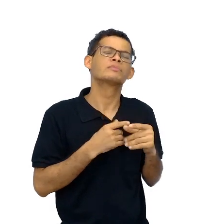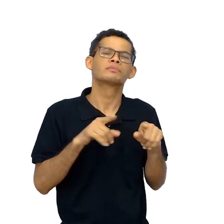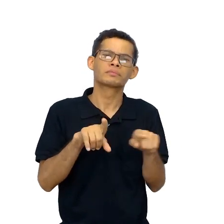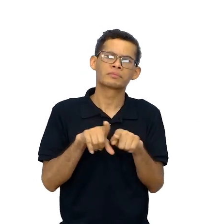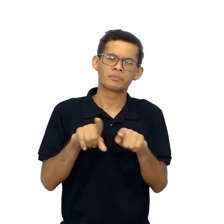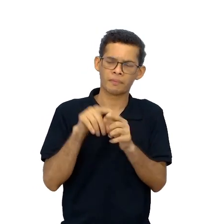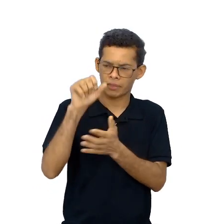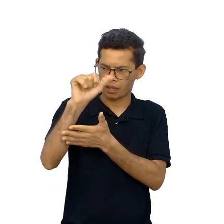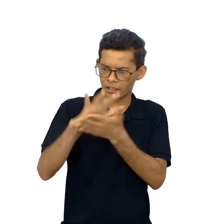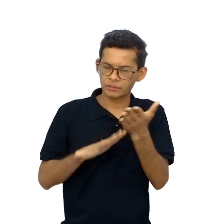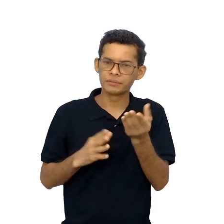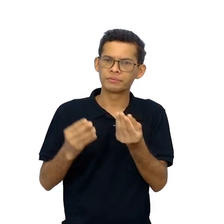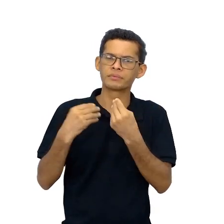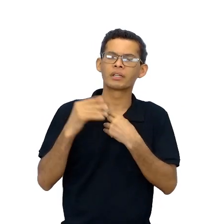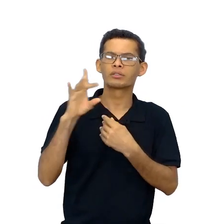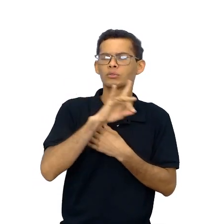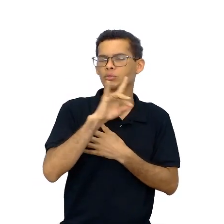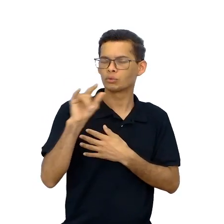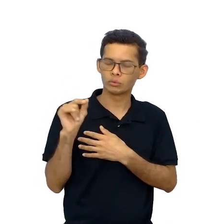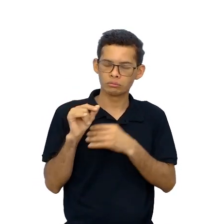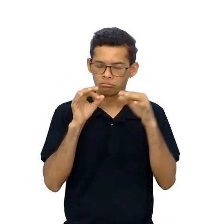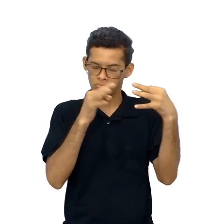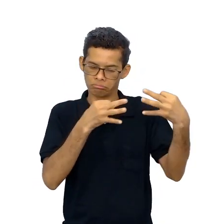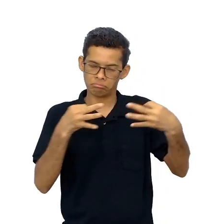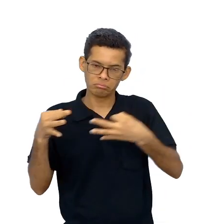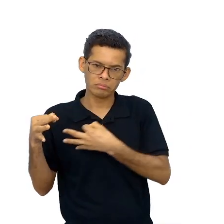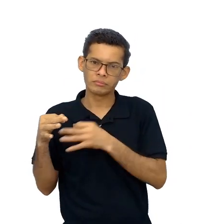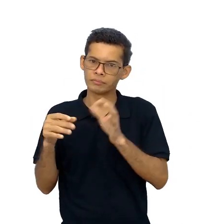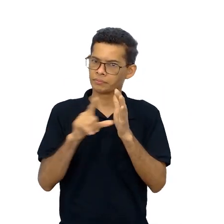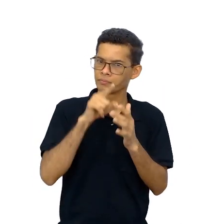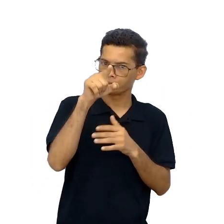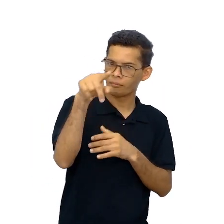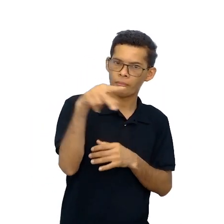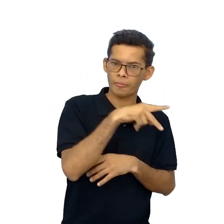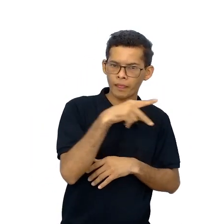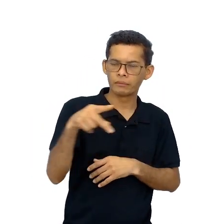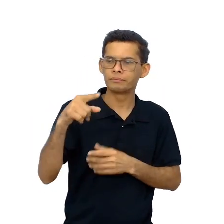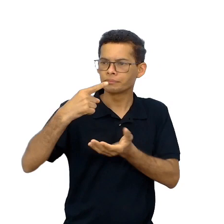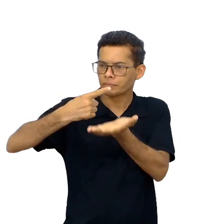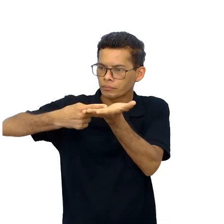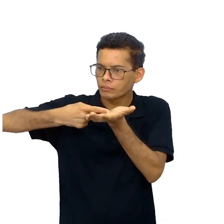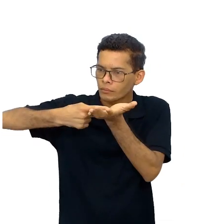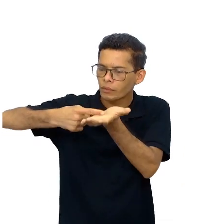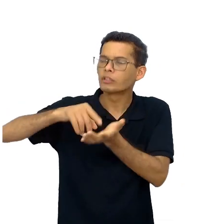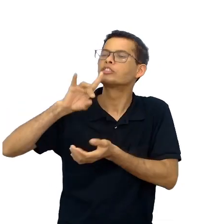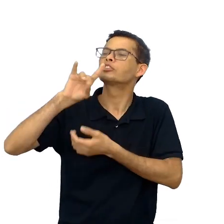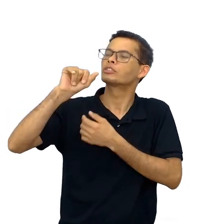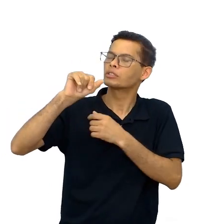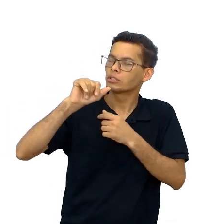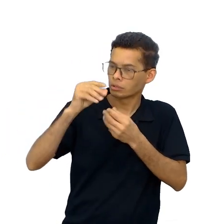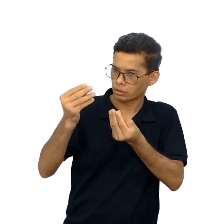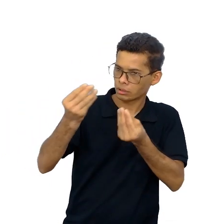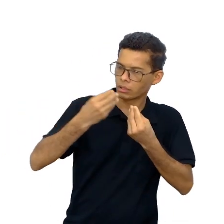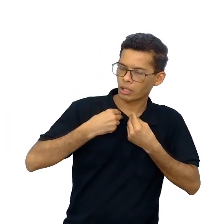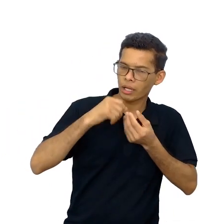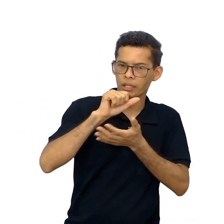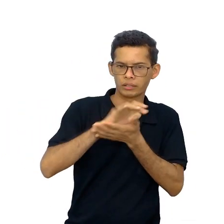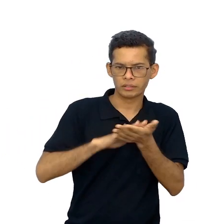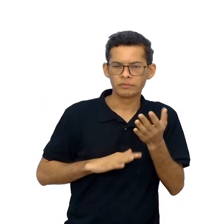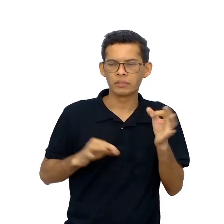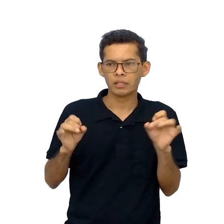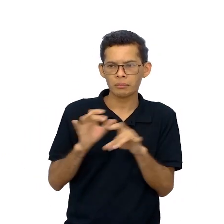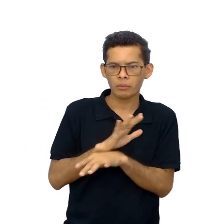de acordo com as datas que vocês, professores, estipularam junto com esse grupo, certo? Sempre uma parceria